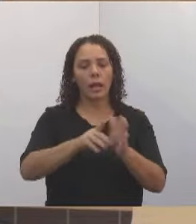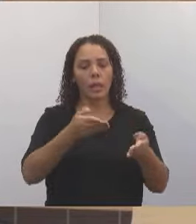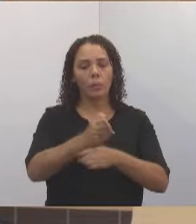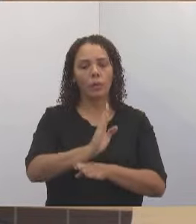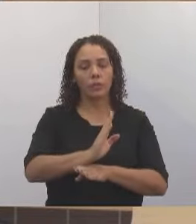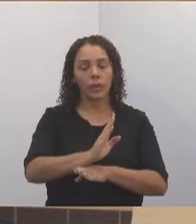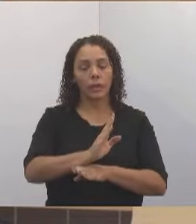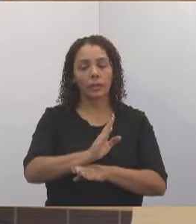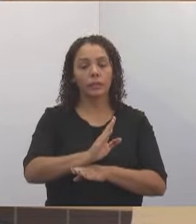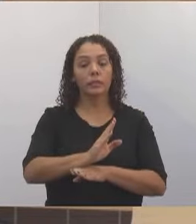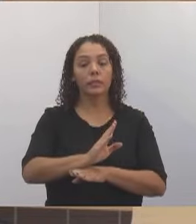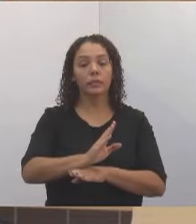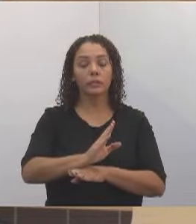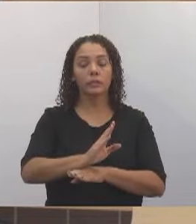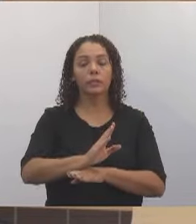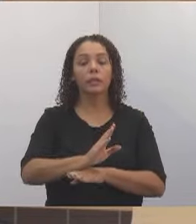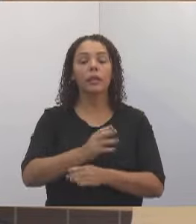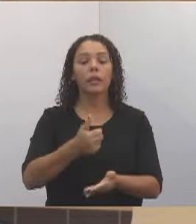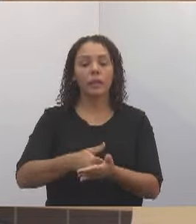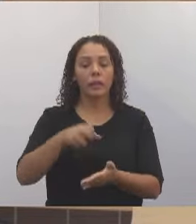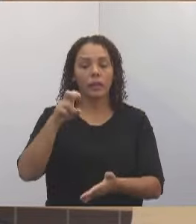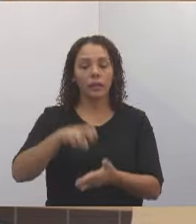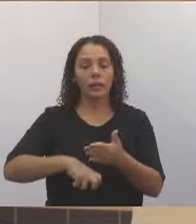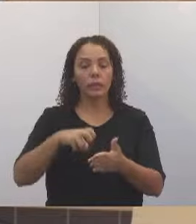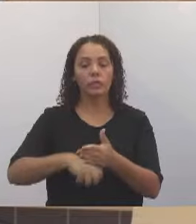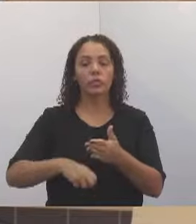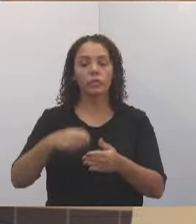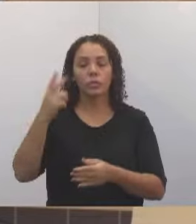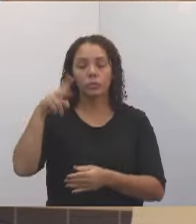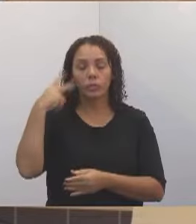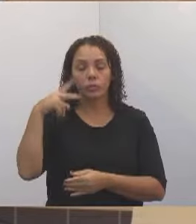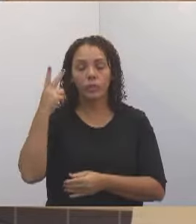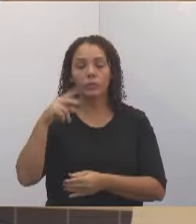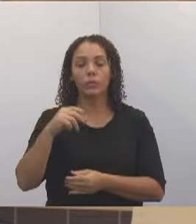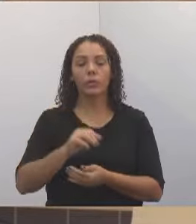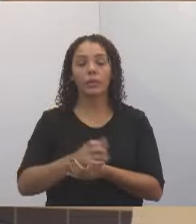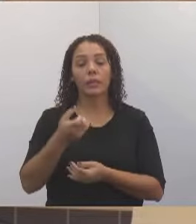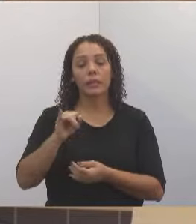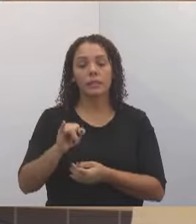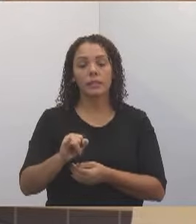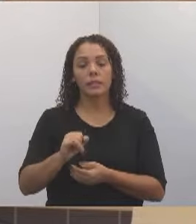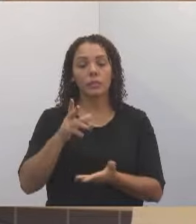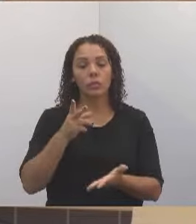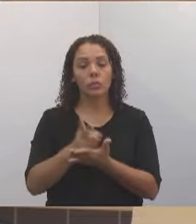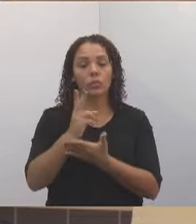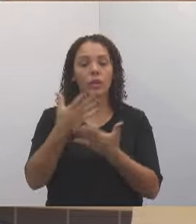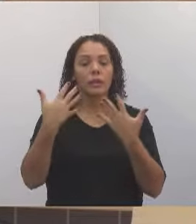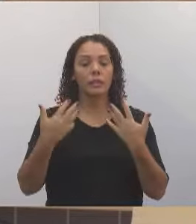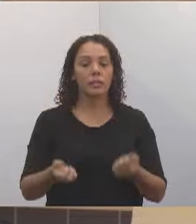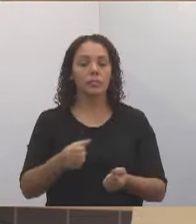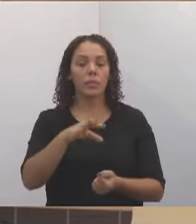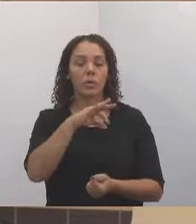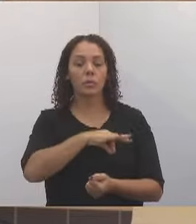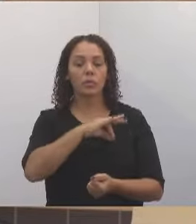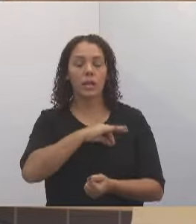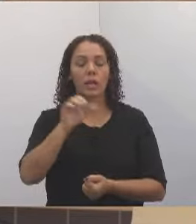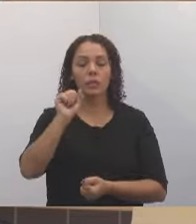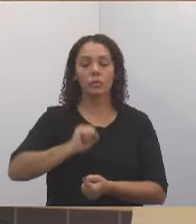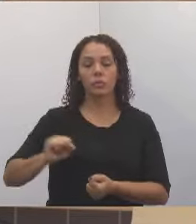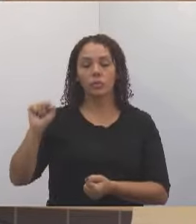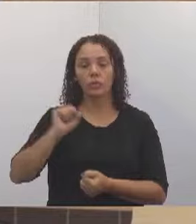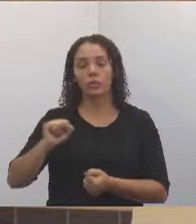de vereador ou de vereadora que eventualmente faça uma prática como essa. São projetos